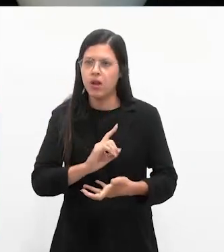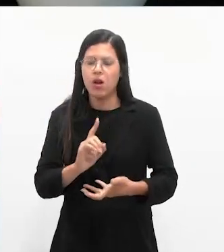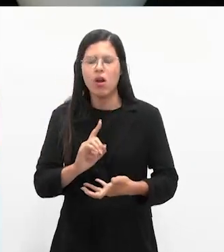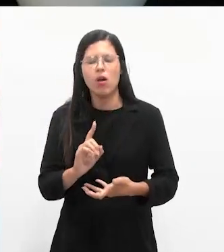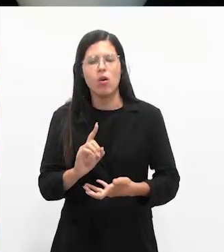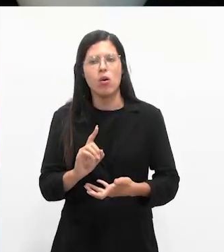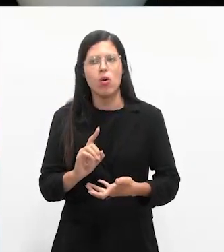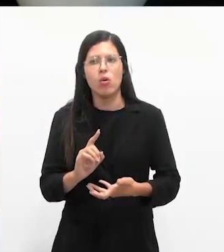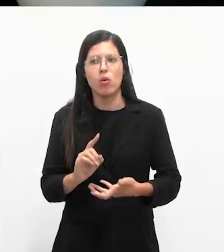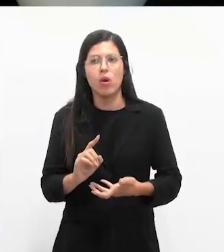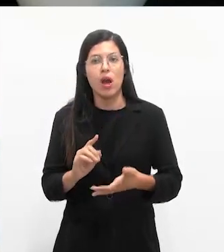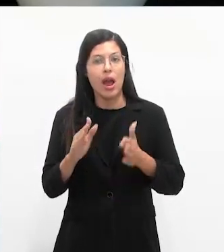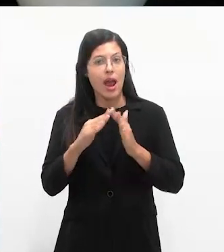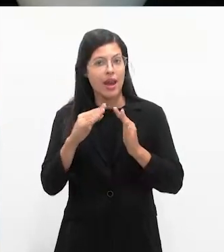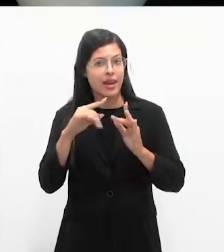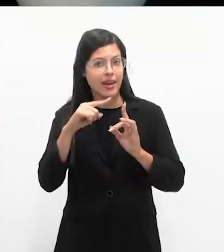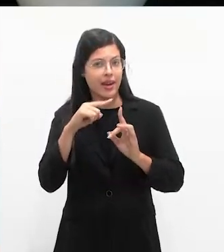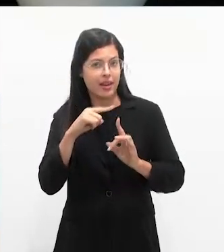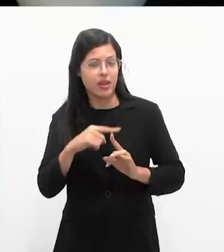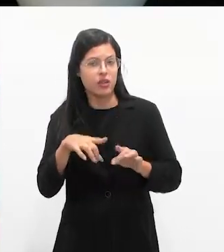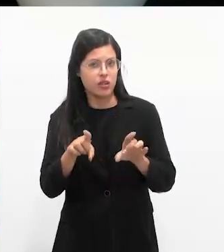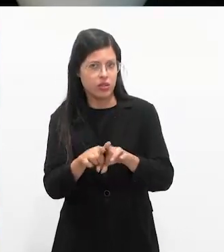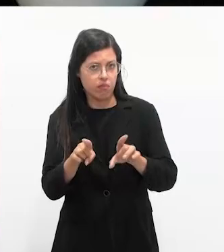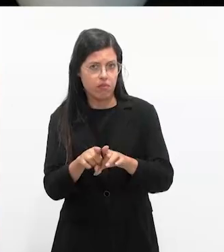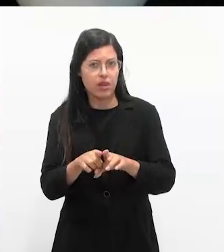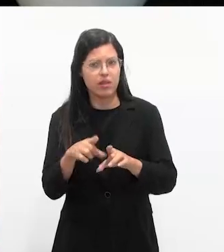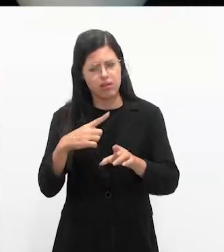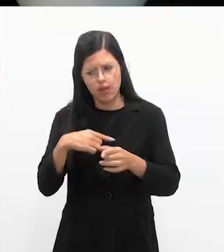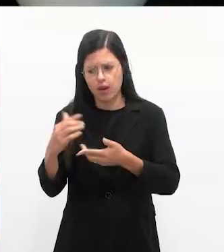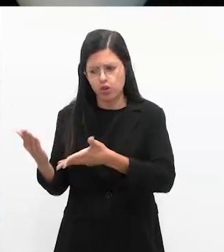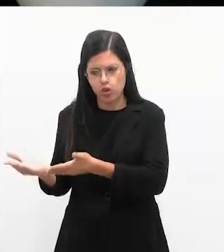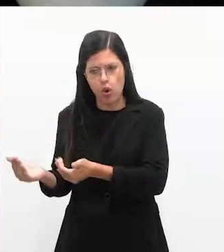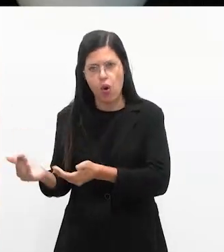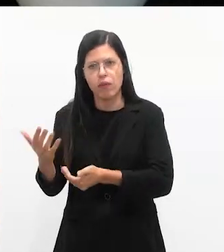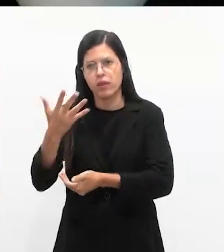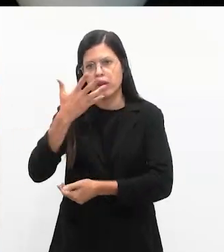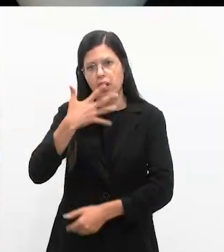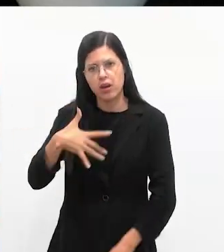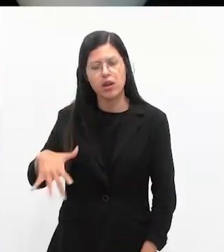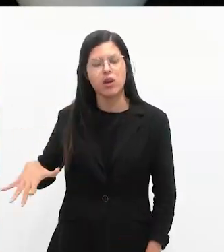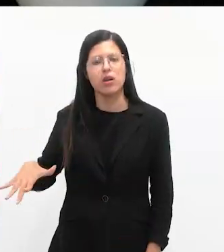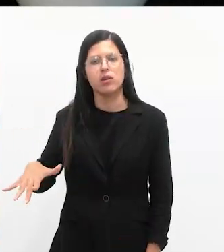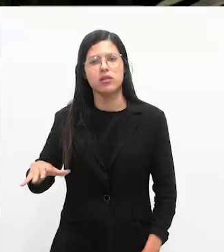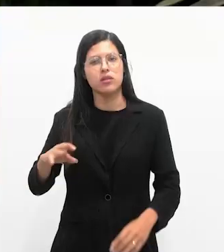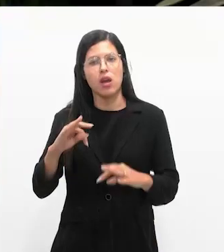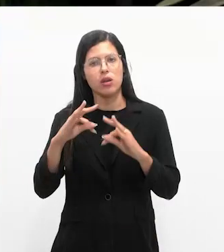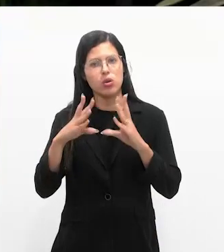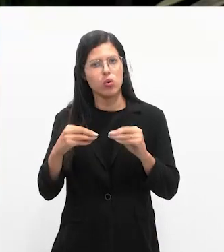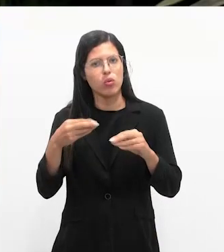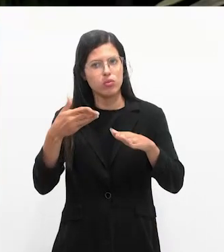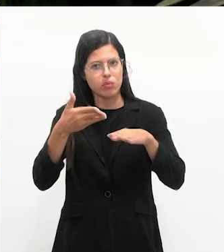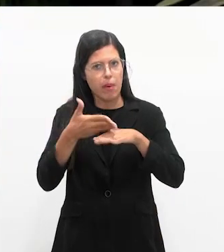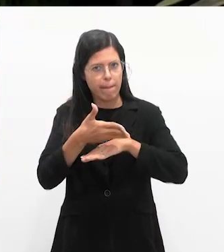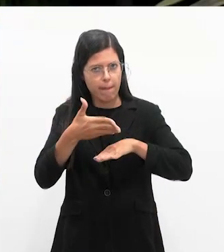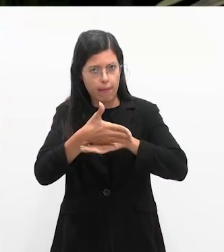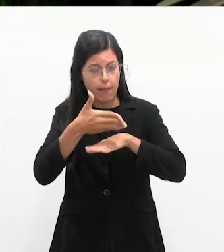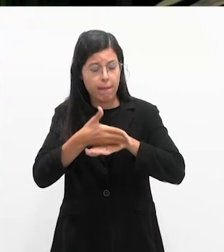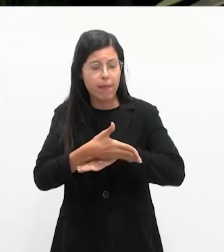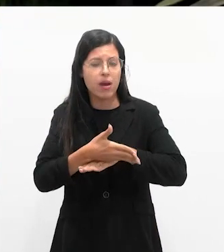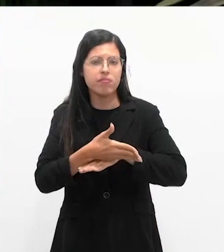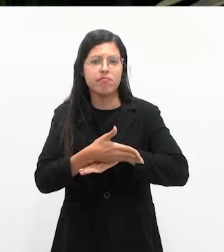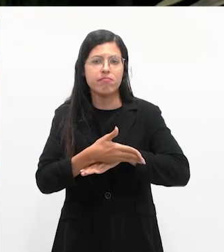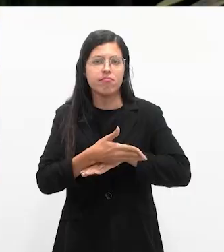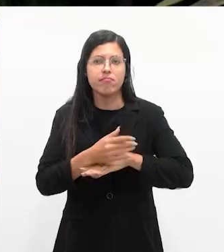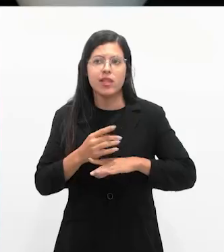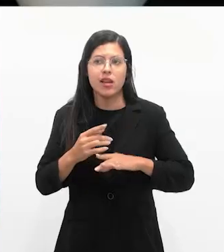da melhor idade. A igreja também é feita de jovens, de crianças e que todos frequentam. Mas